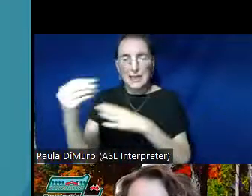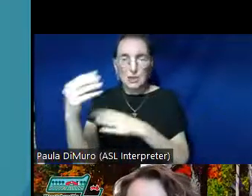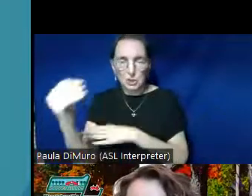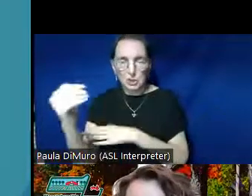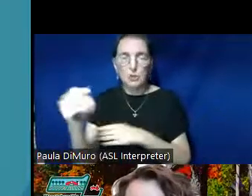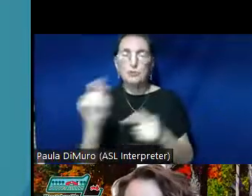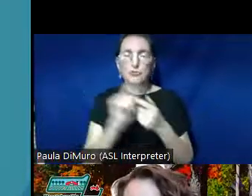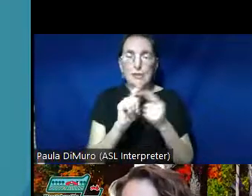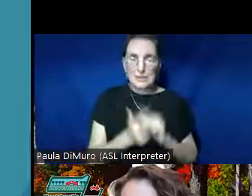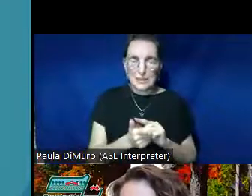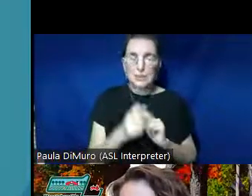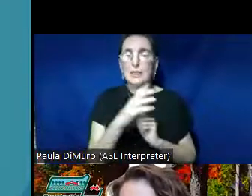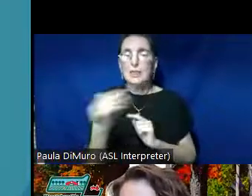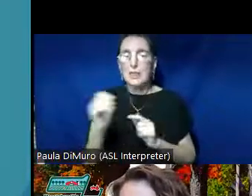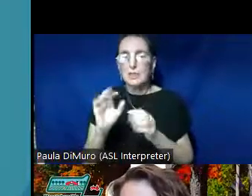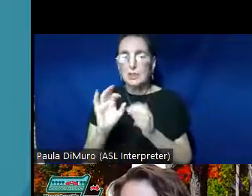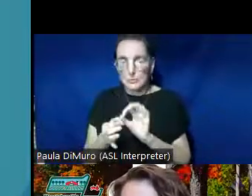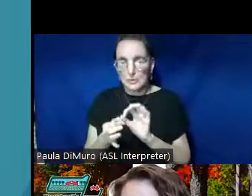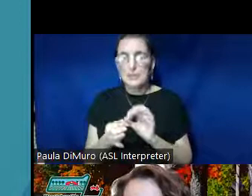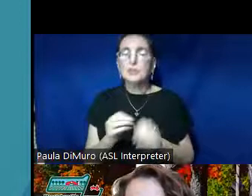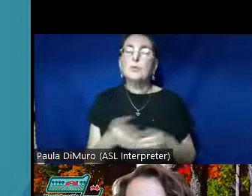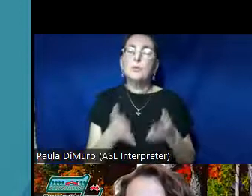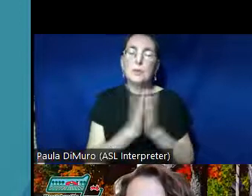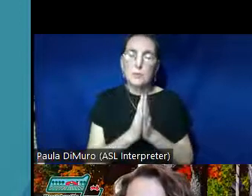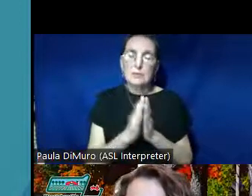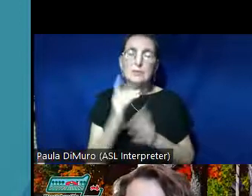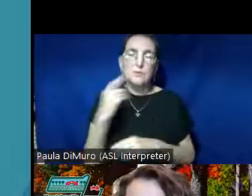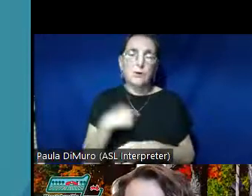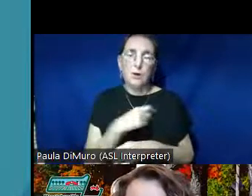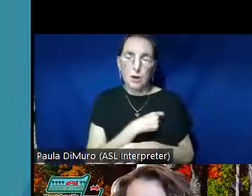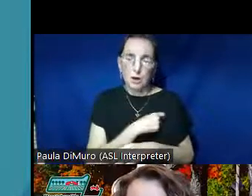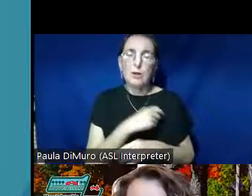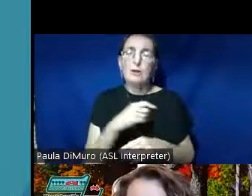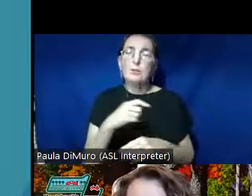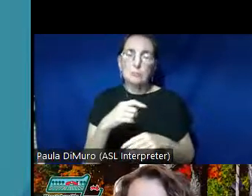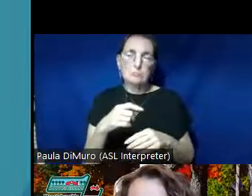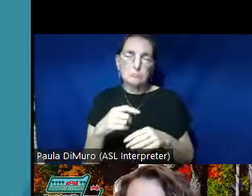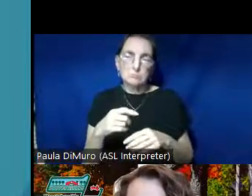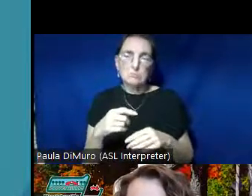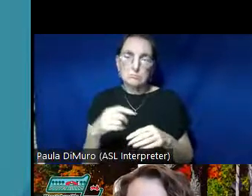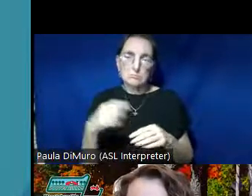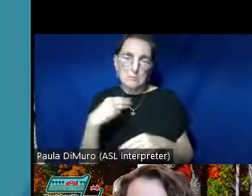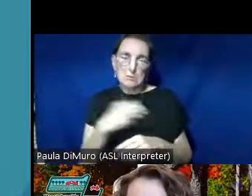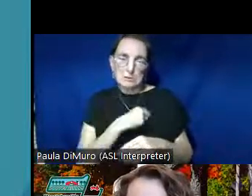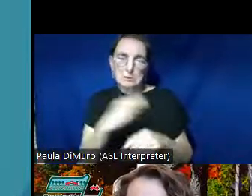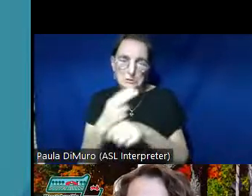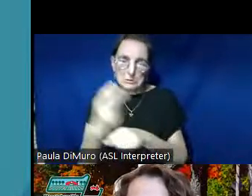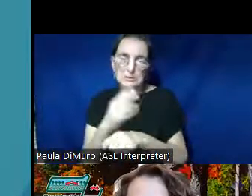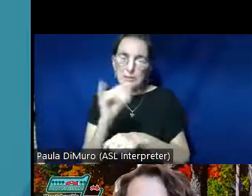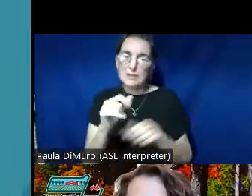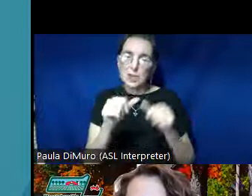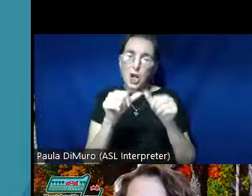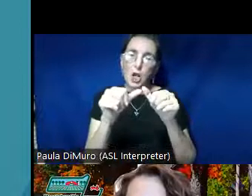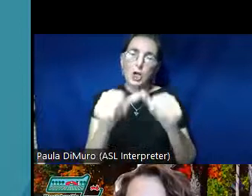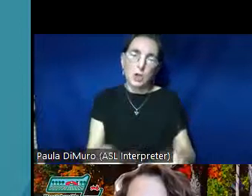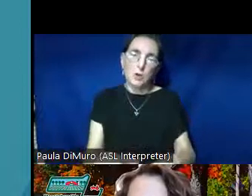lança tradução e interpretação de pedidos externo para os constituintes, mas pode utilizar que